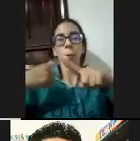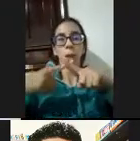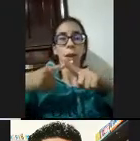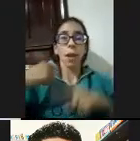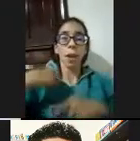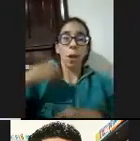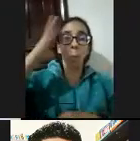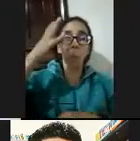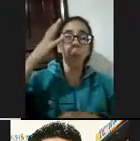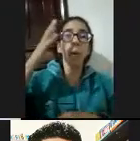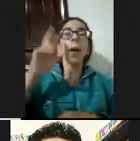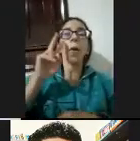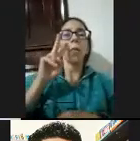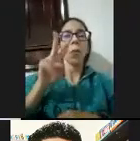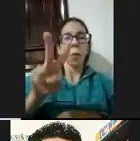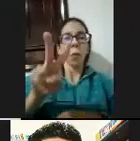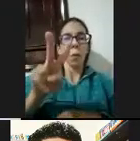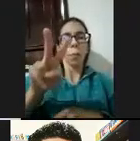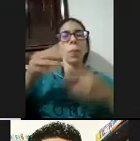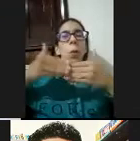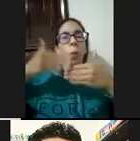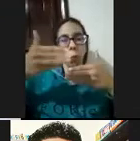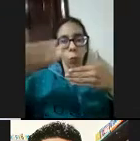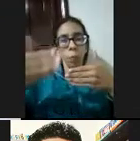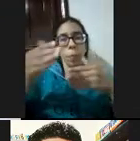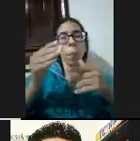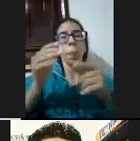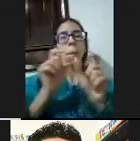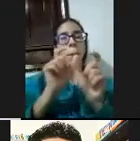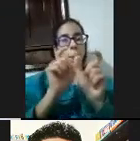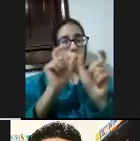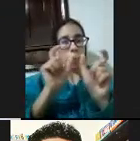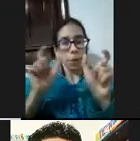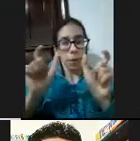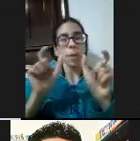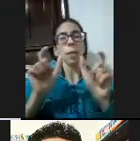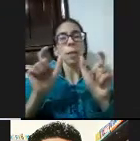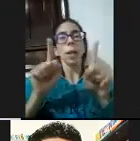sobre a palavra, porque não tá dando para ver.